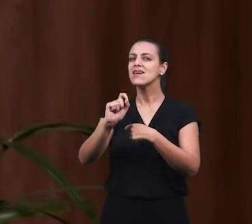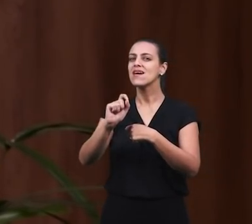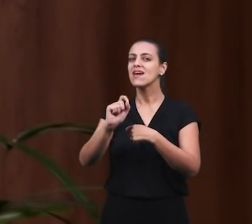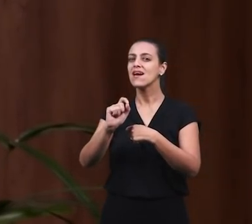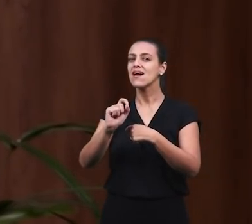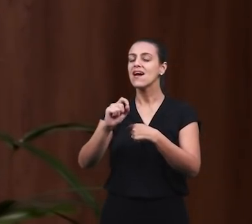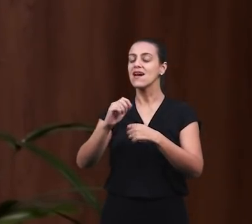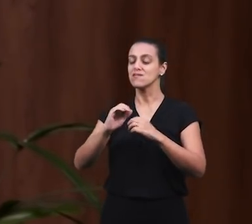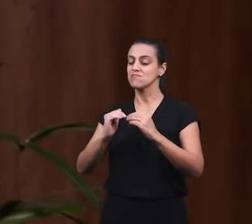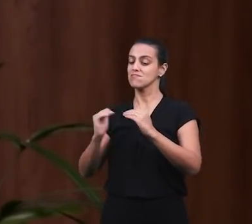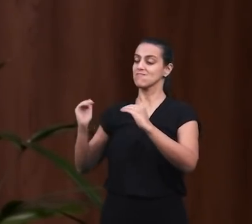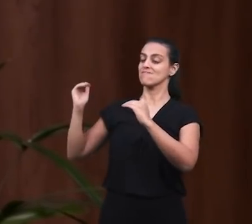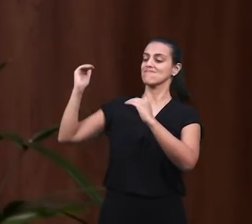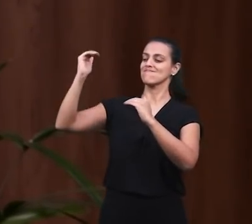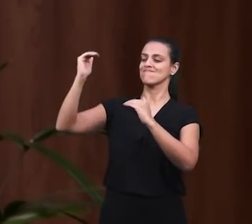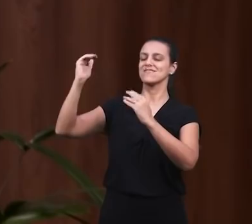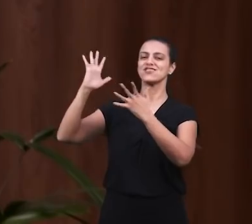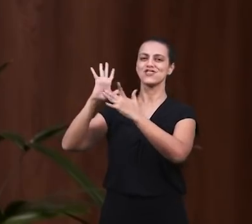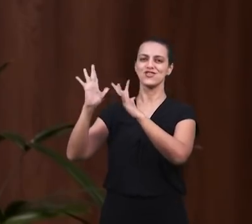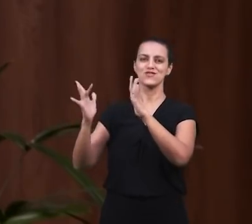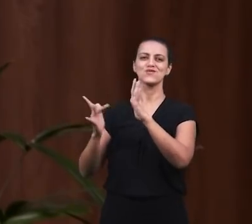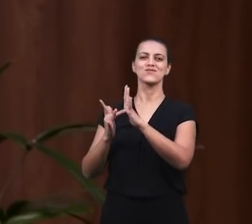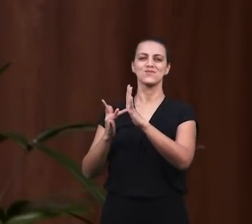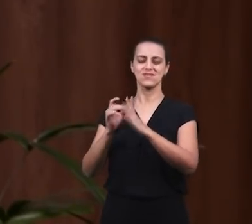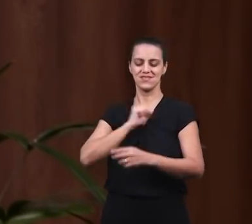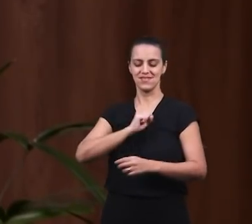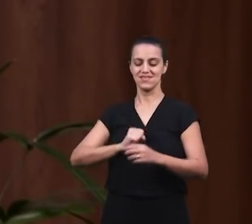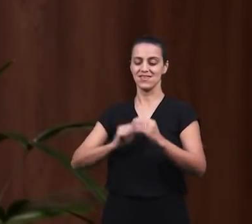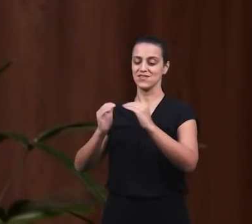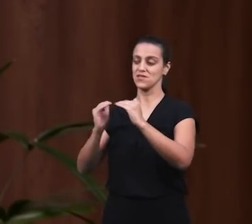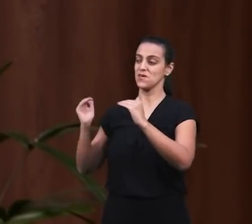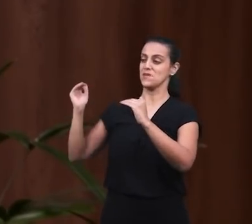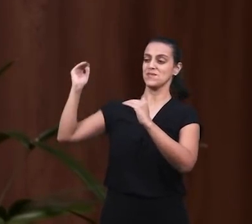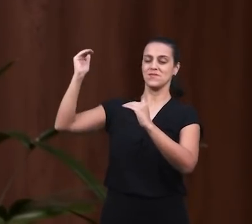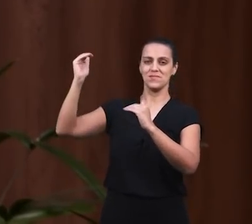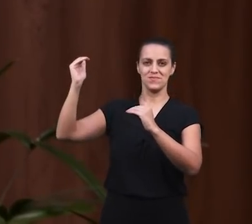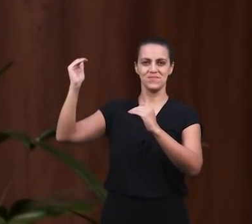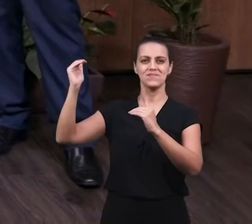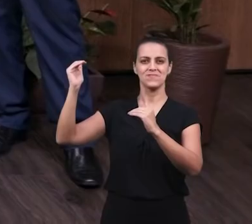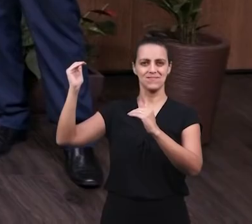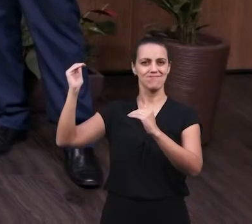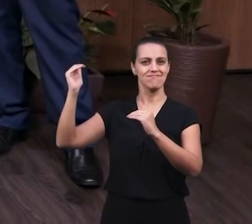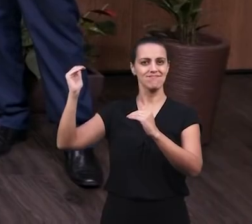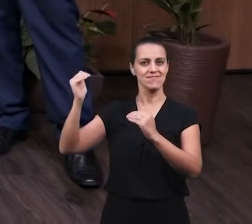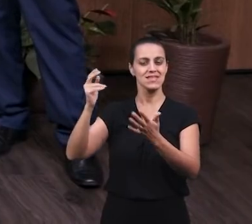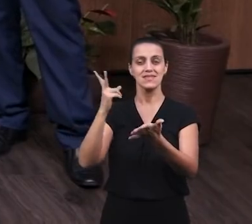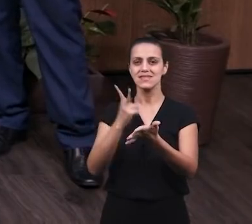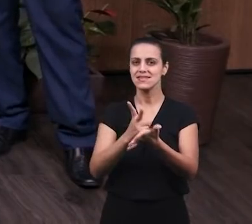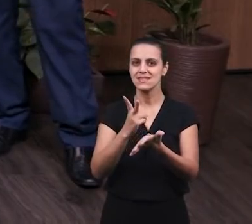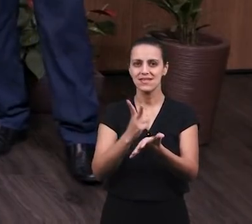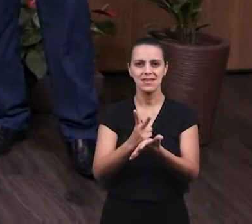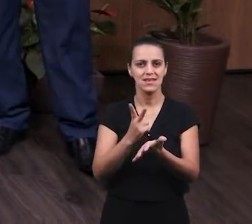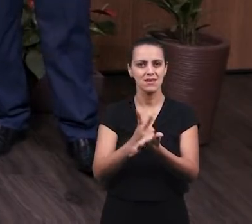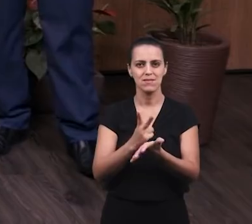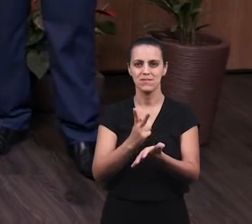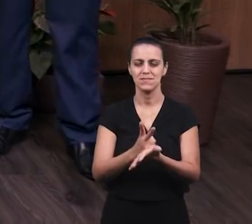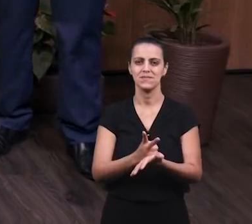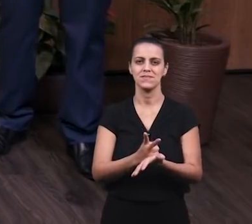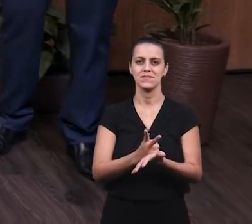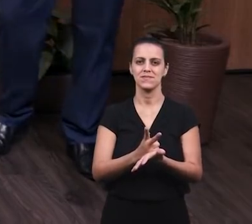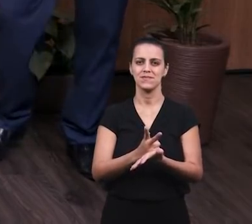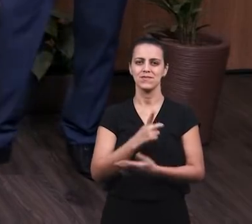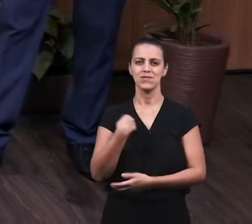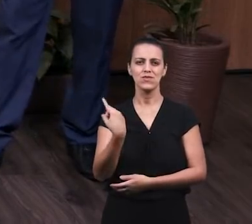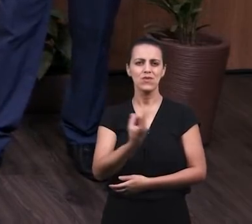sumo sacerdote, que é o Senhor Jesus. Todas as vezes